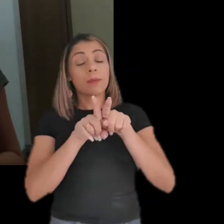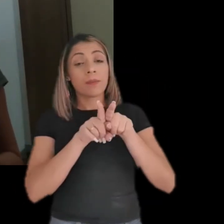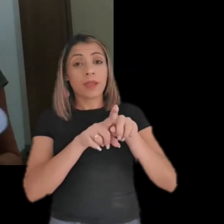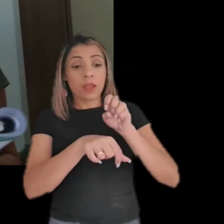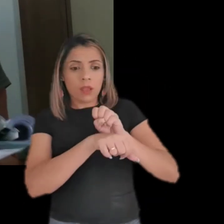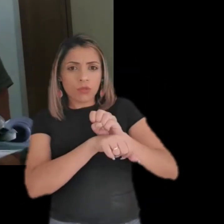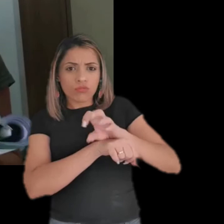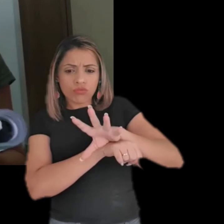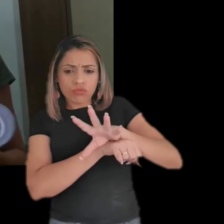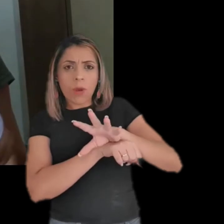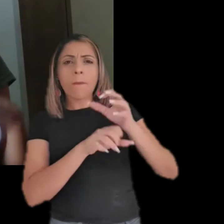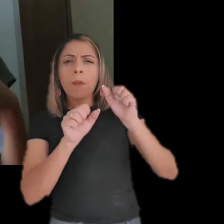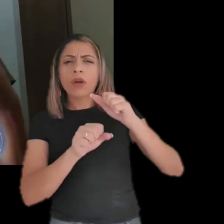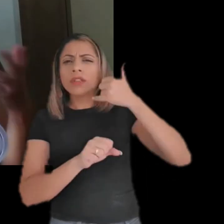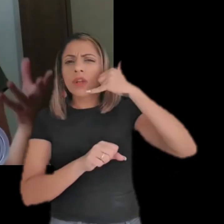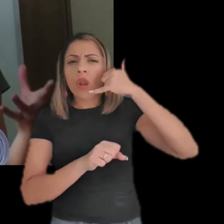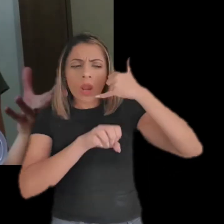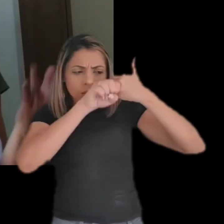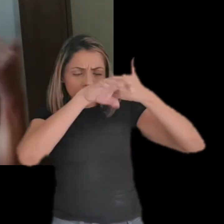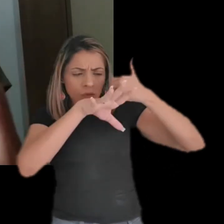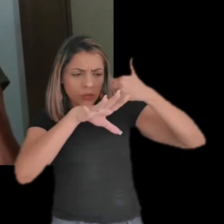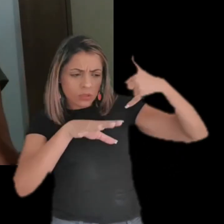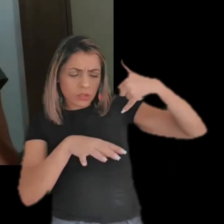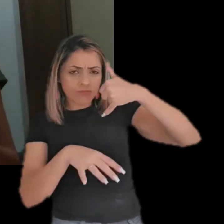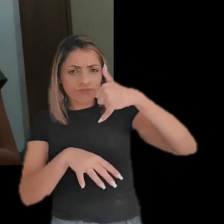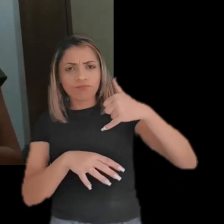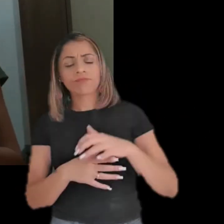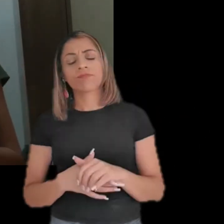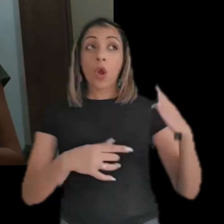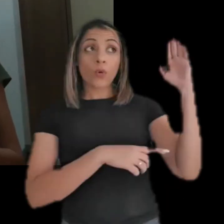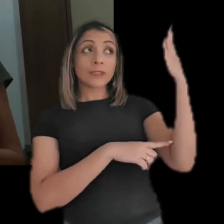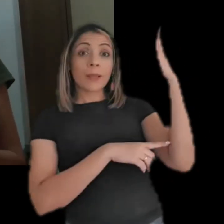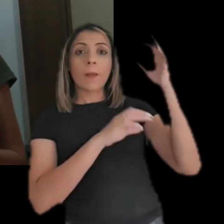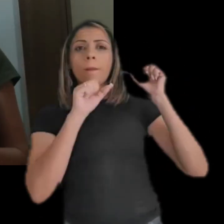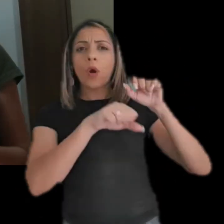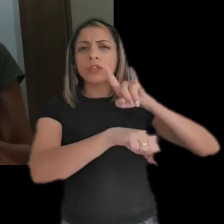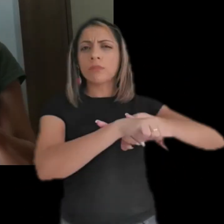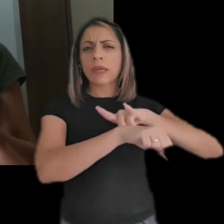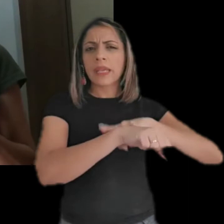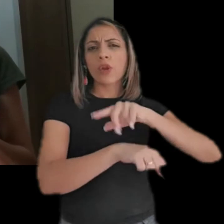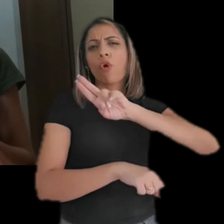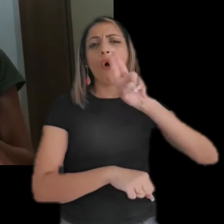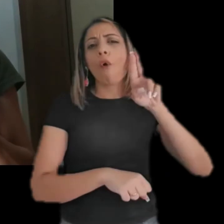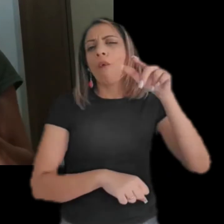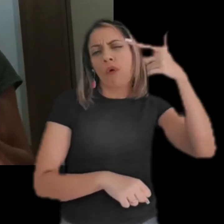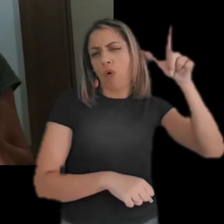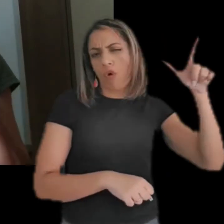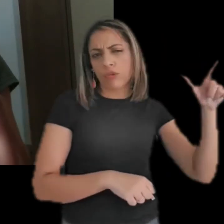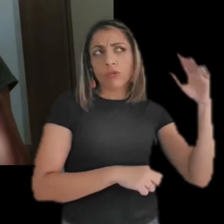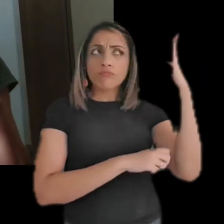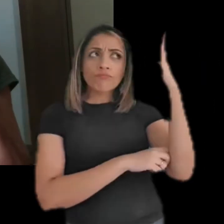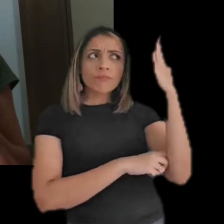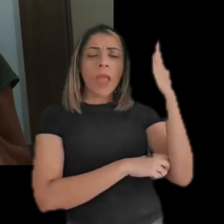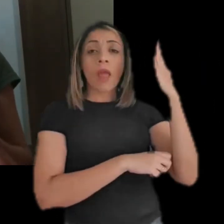celular. Então, o espelho pode ser o espelho do banheiro ou algum outro espelho que vocês tenham, tá? Vocês precisam de um